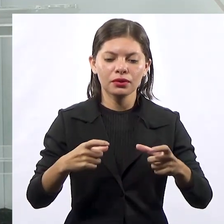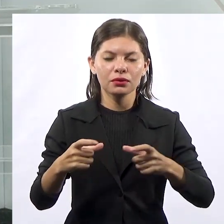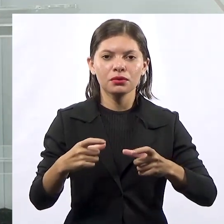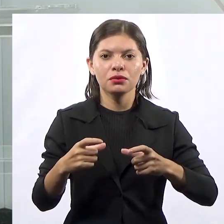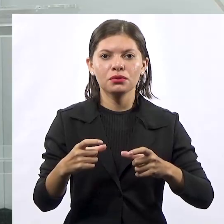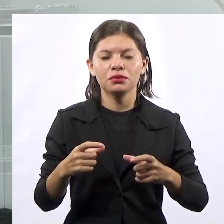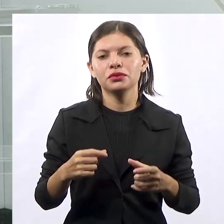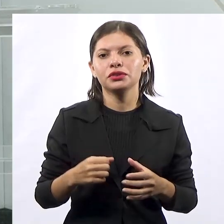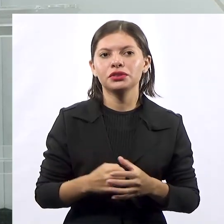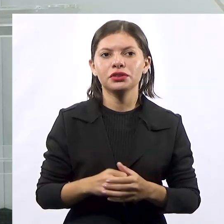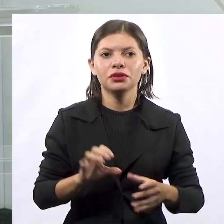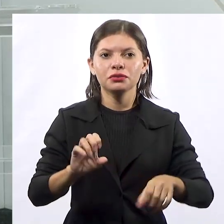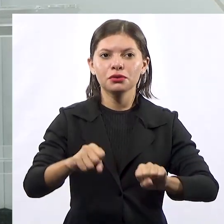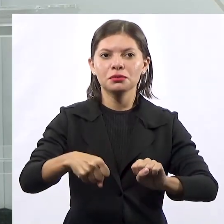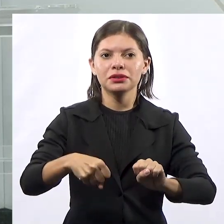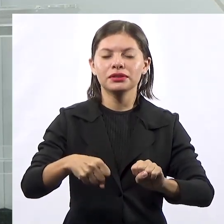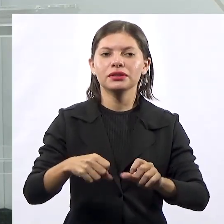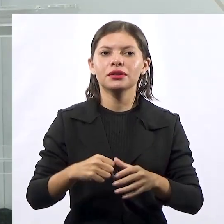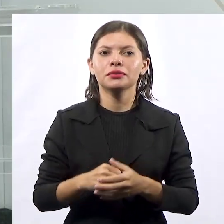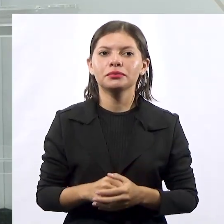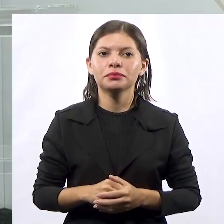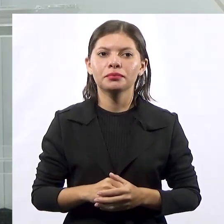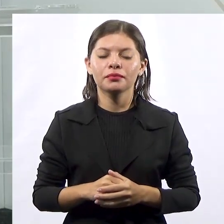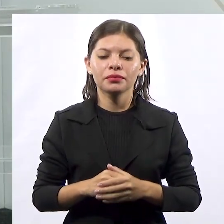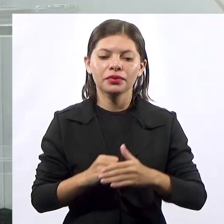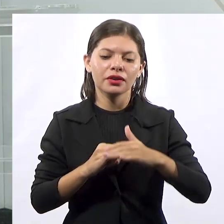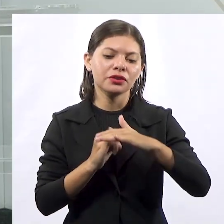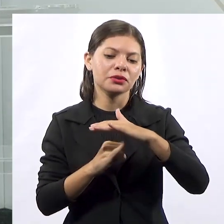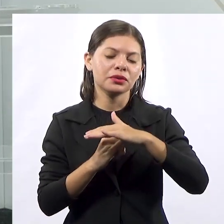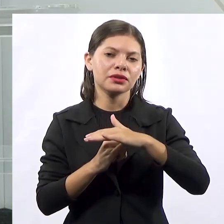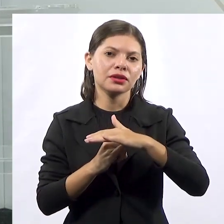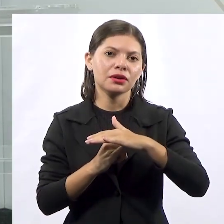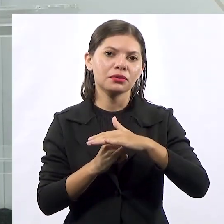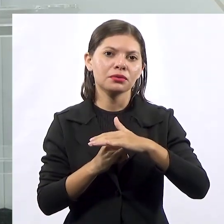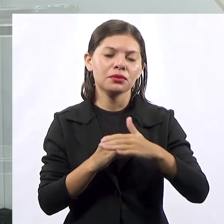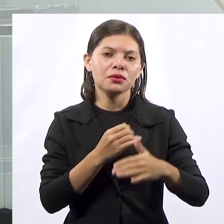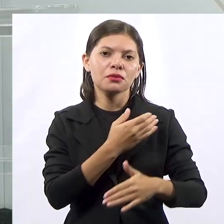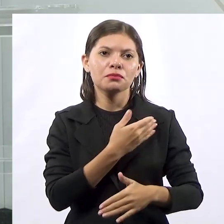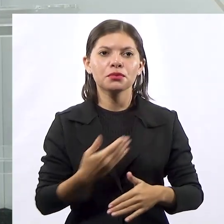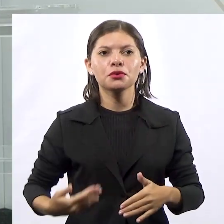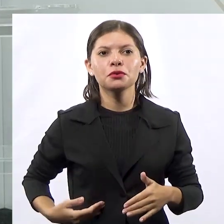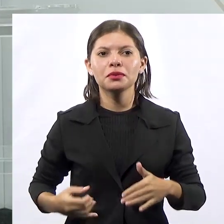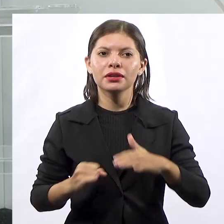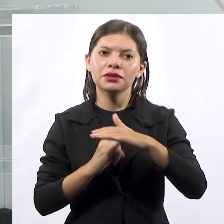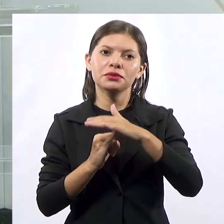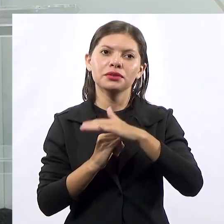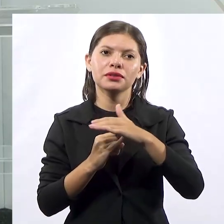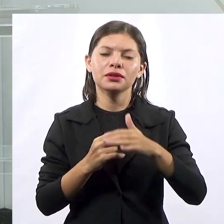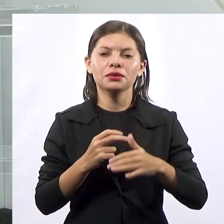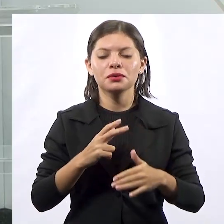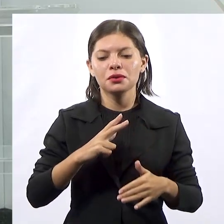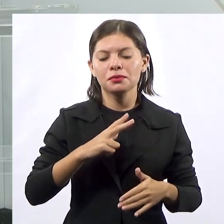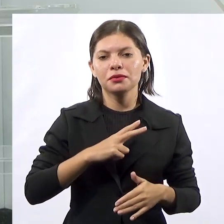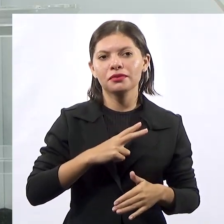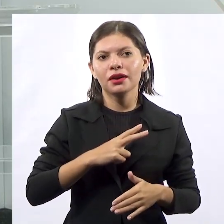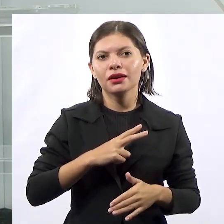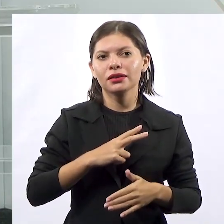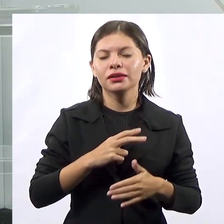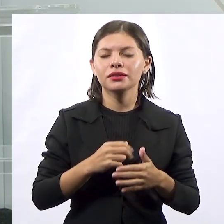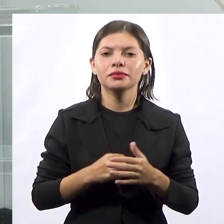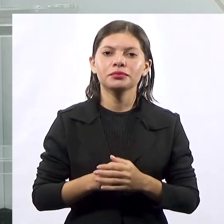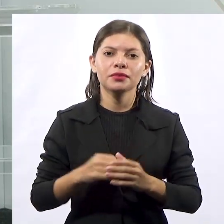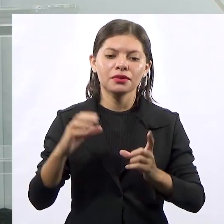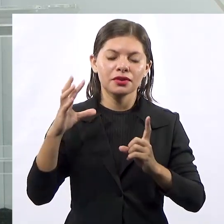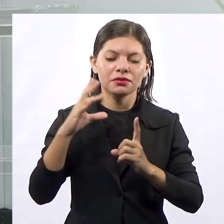que elas fizeram essa formação, porque às vezes se fez numa instituição pública, numa instituição privada, tudo isso vai influenciar, né?